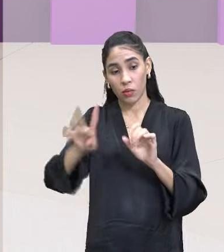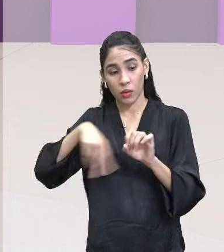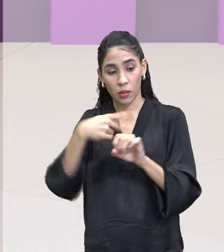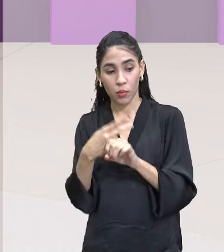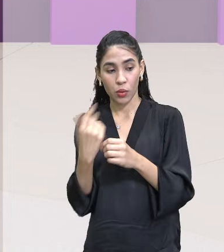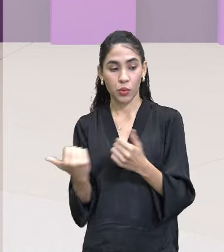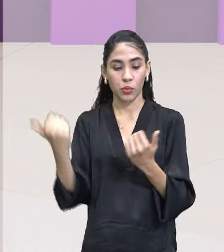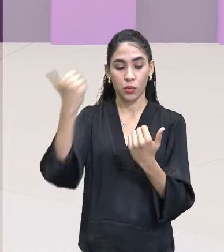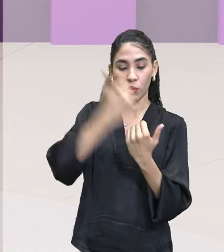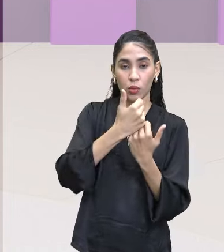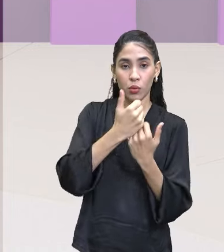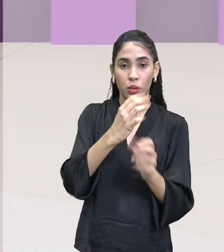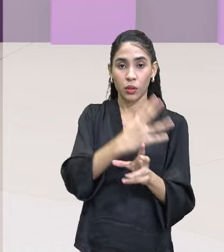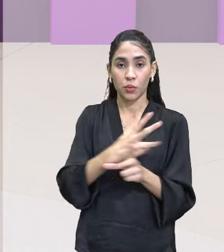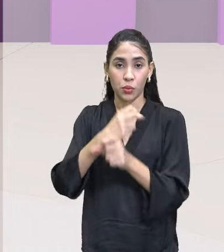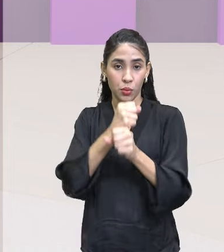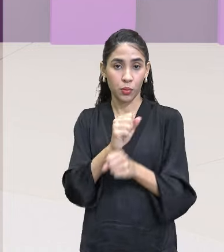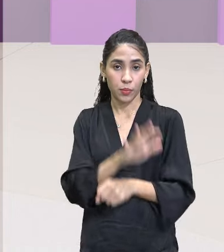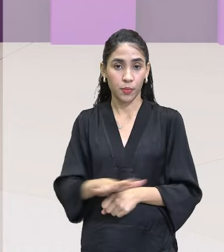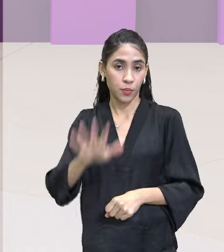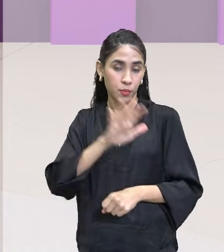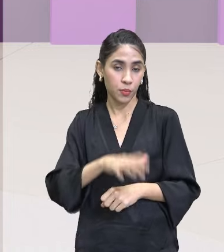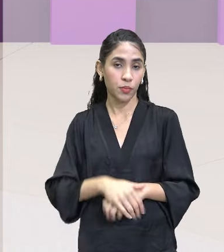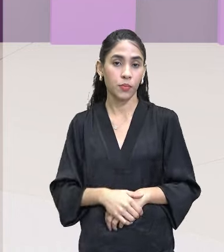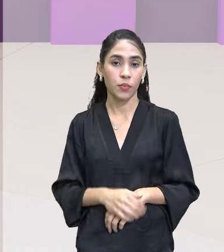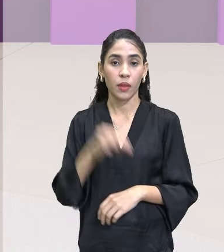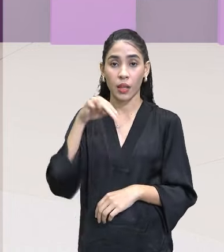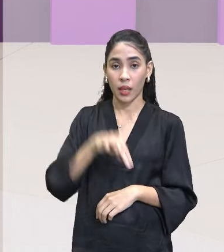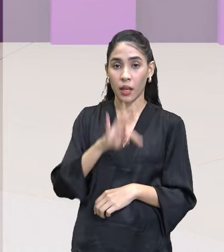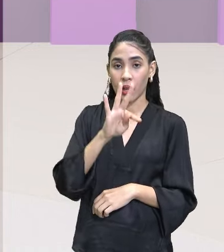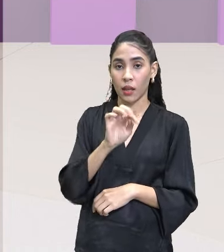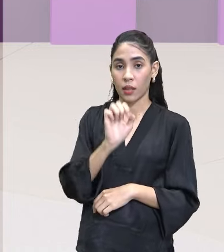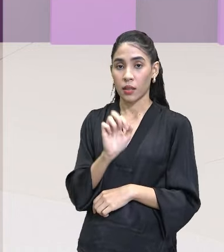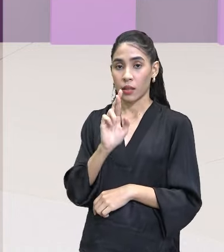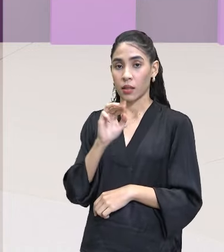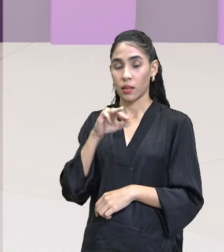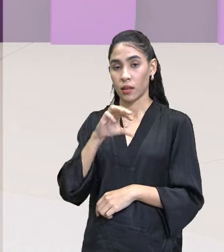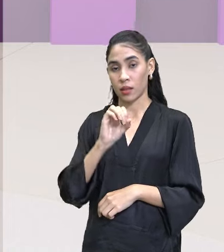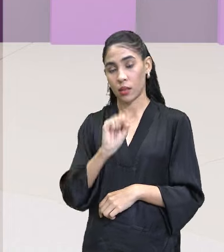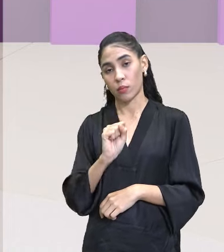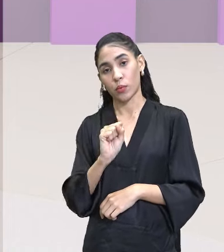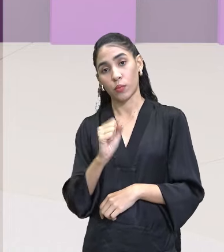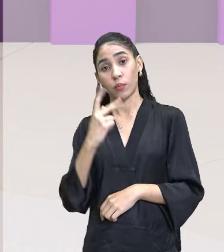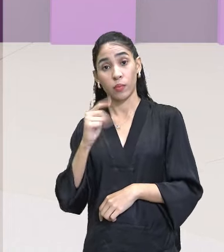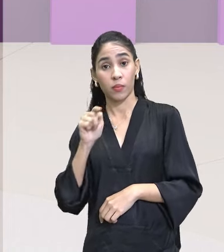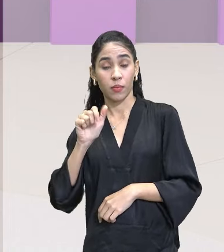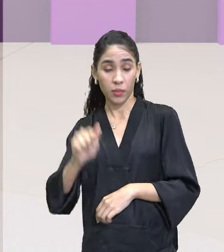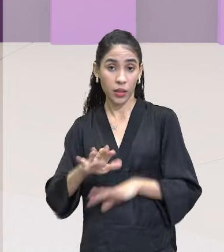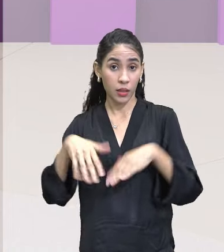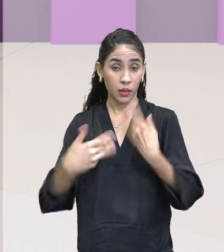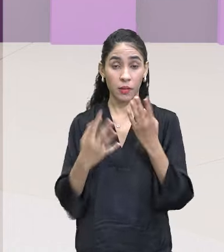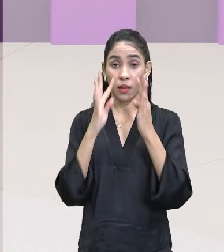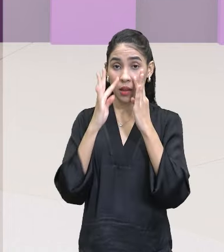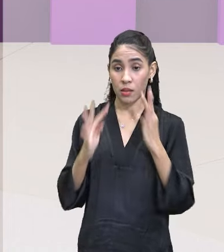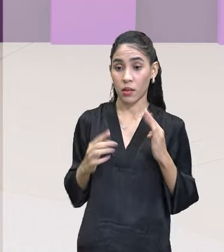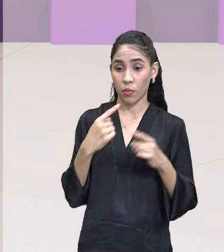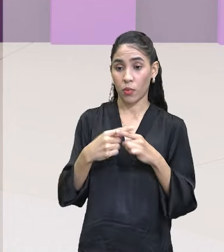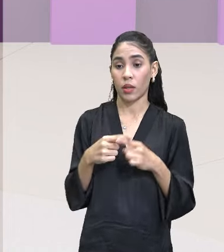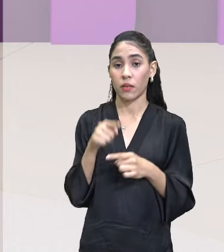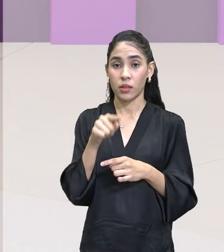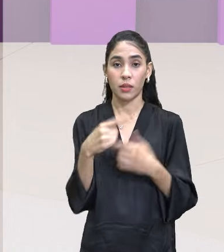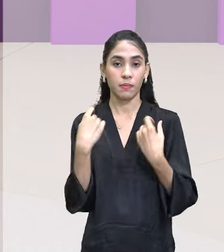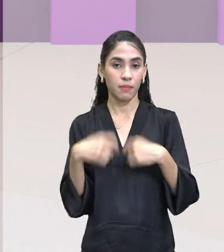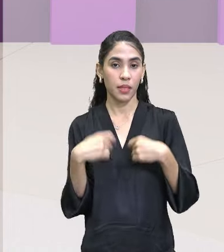na soma geral, né? A soma dos n termos de uma PA. Então, muita atenção aí, porque você